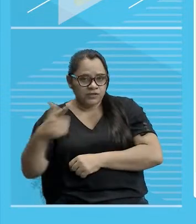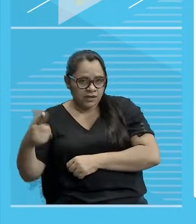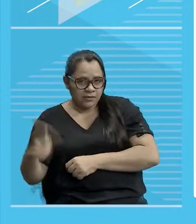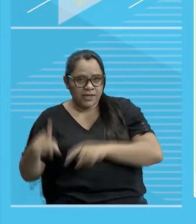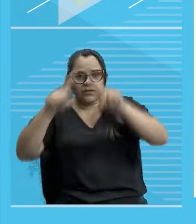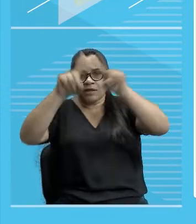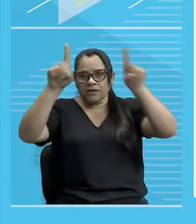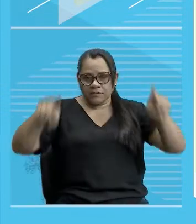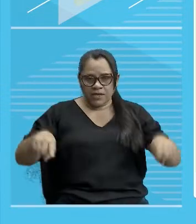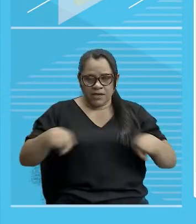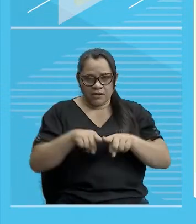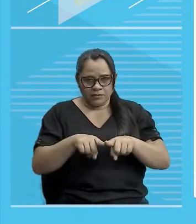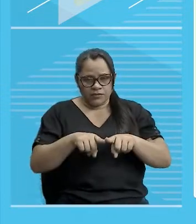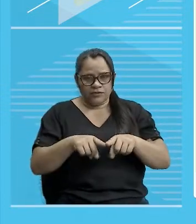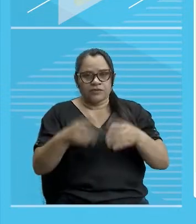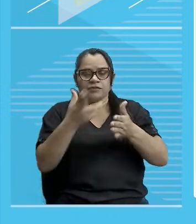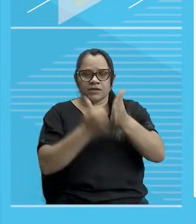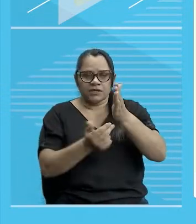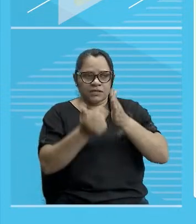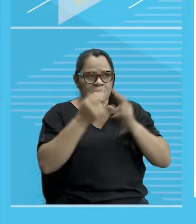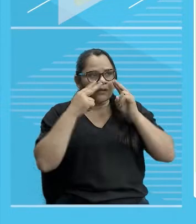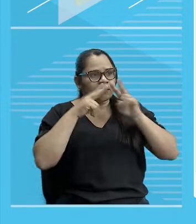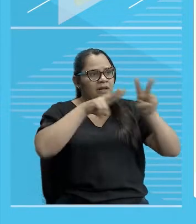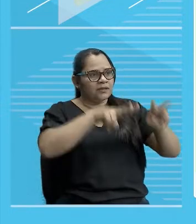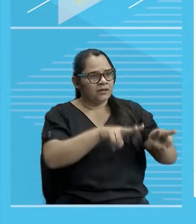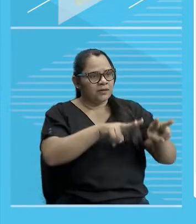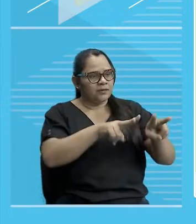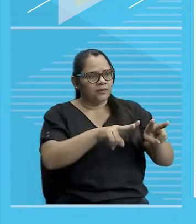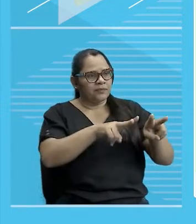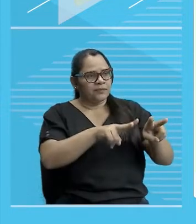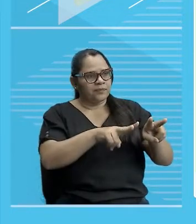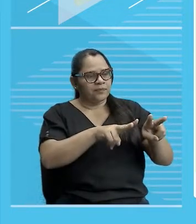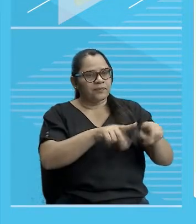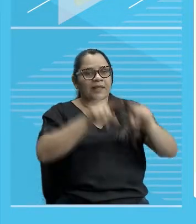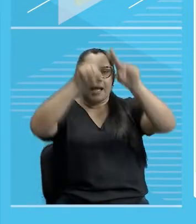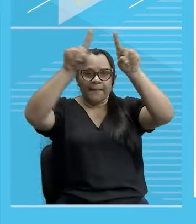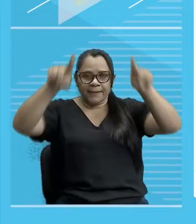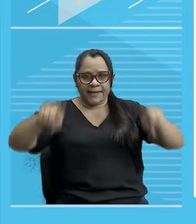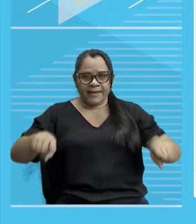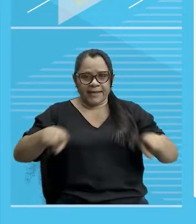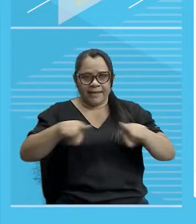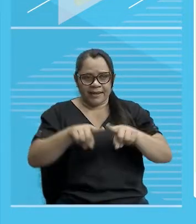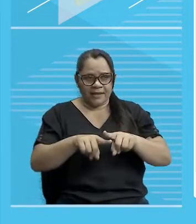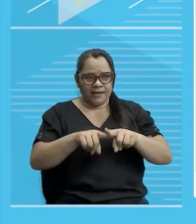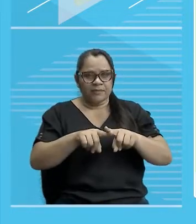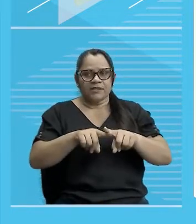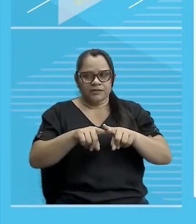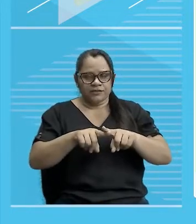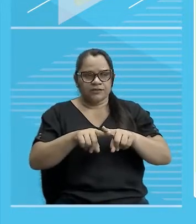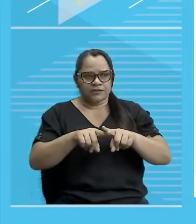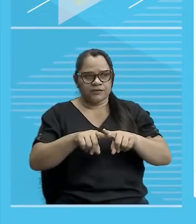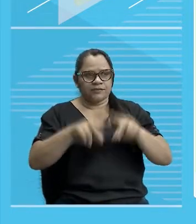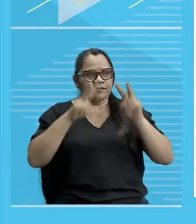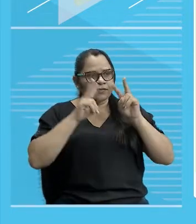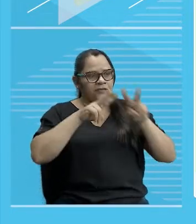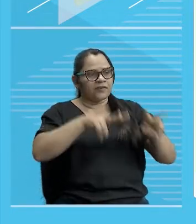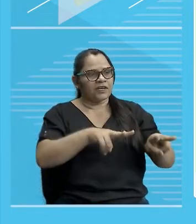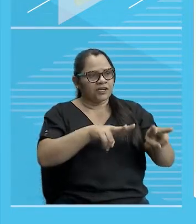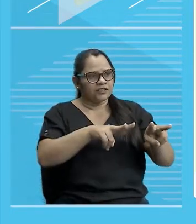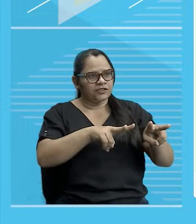várias vezes é só isso aqui ó pirâmide é esse ponto aqui que vocês não podem